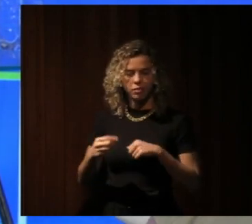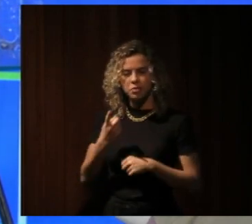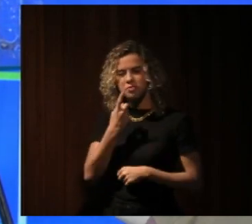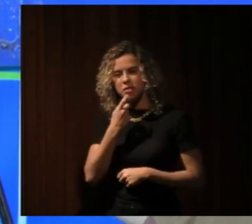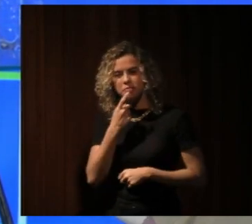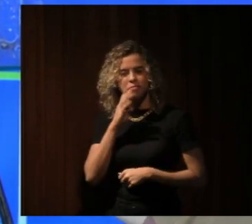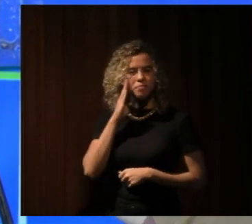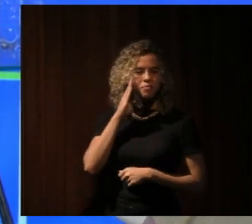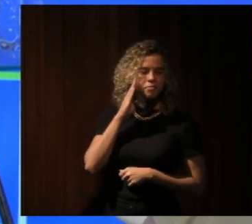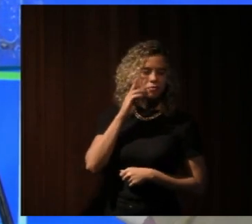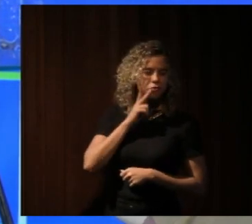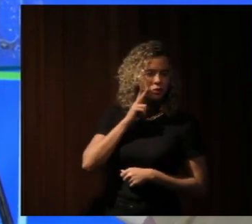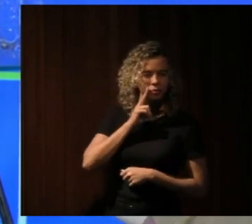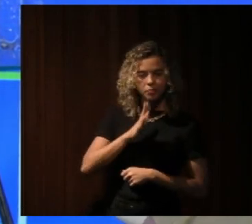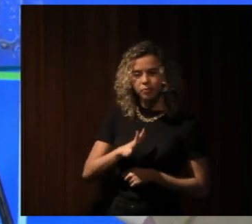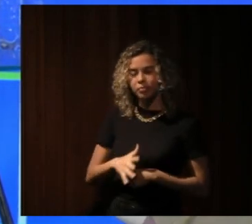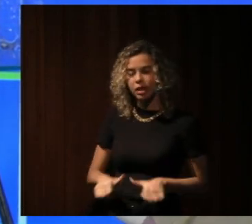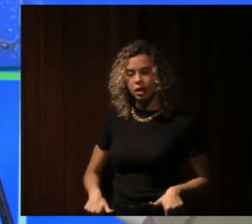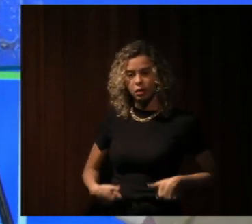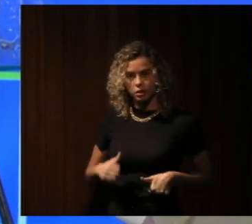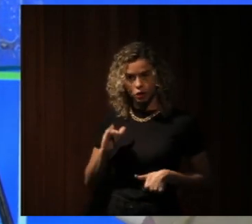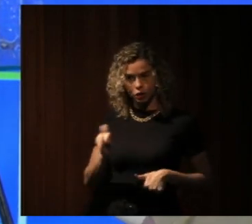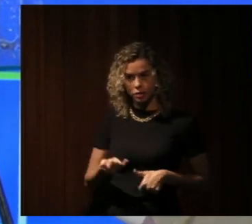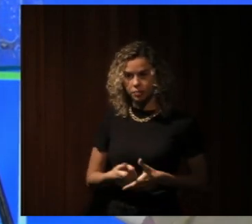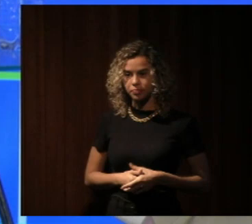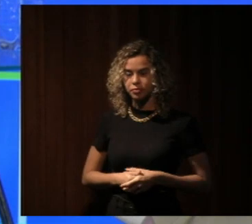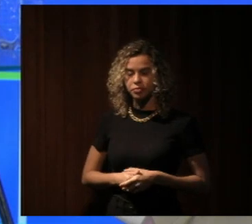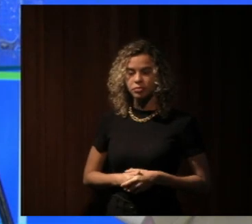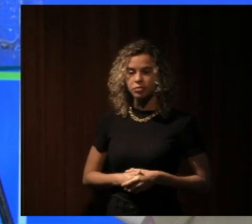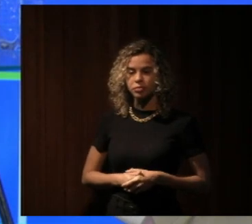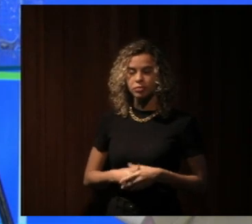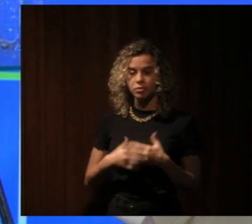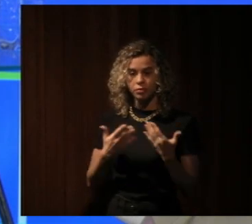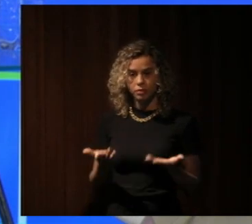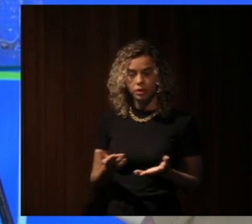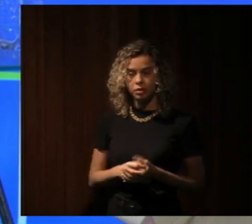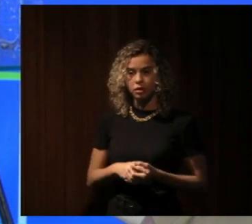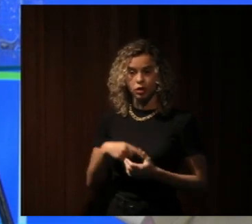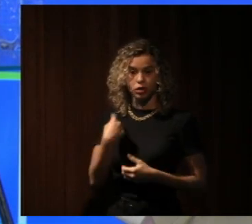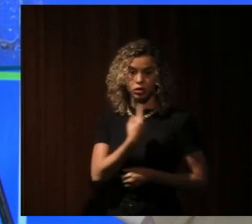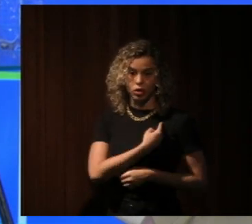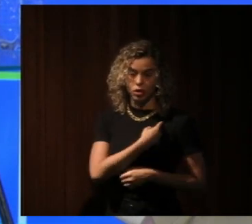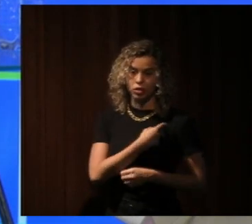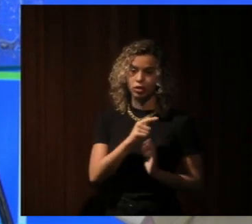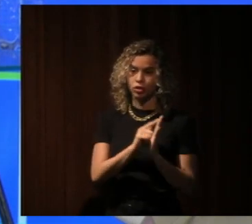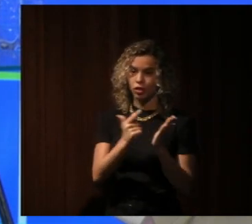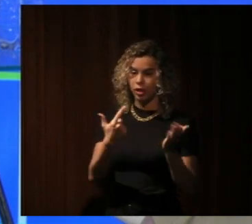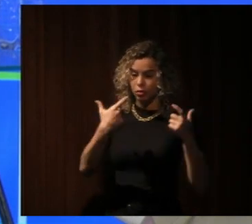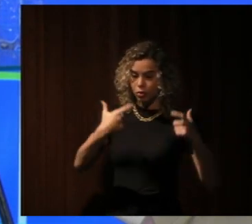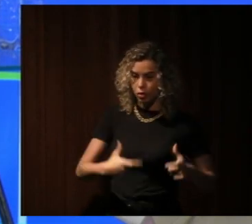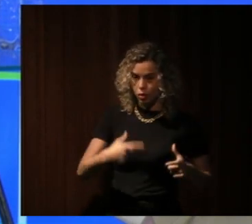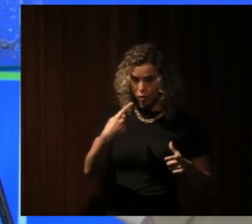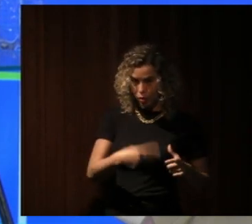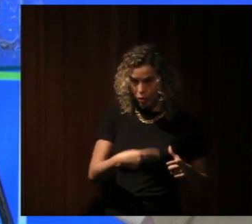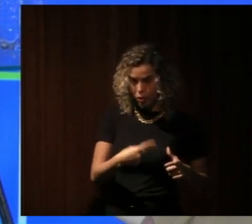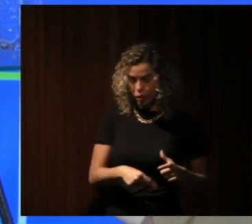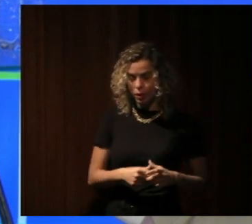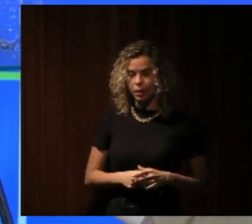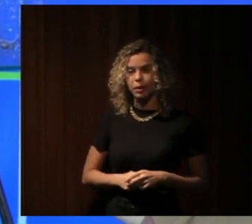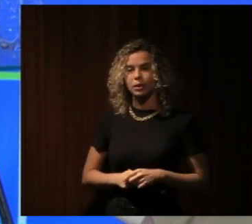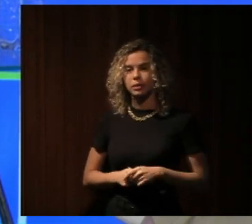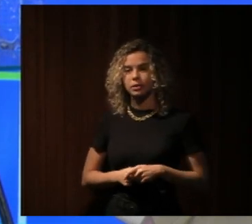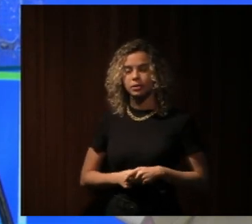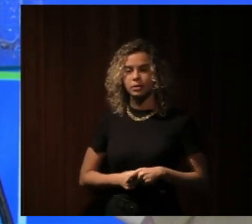né e calçad jeans eh então pra gente no jornalismo local né Eh